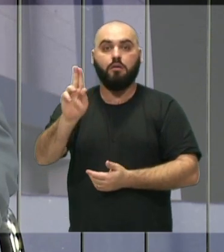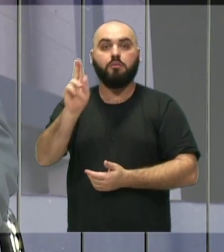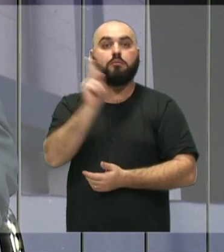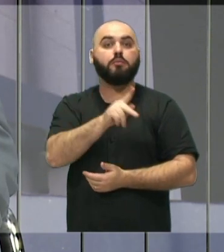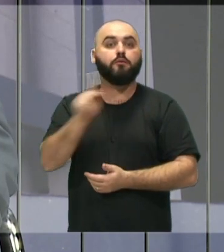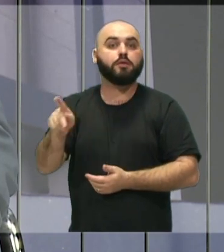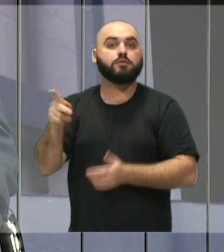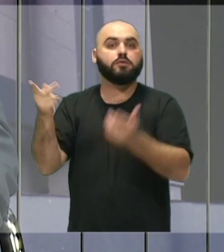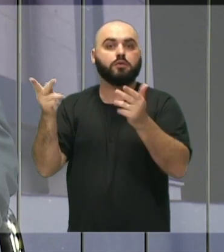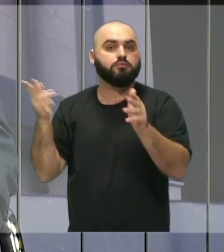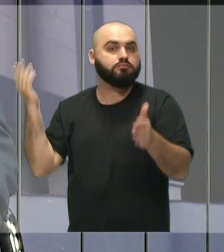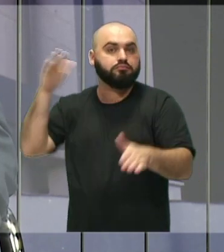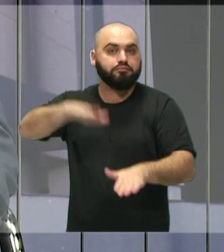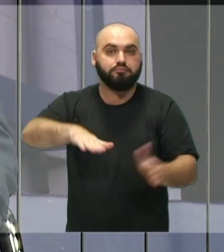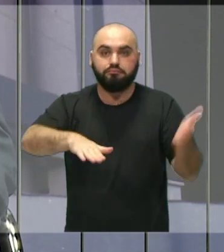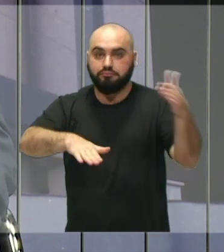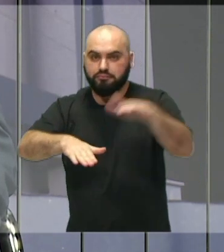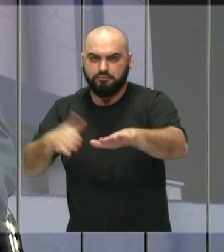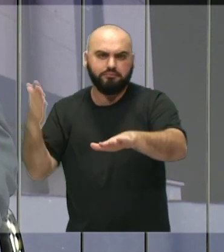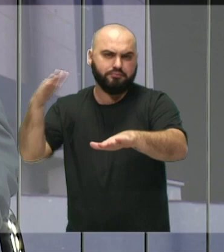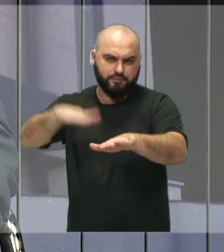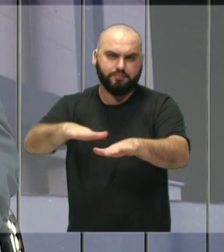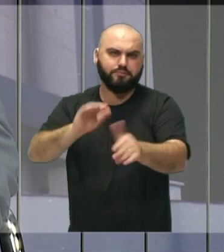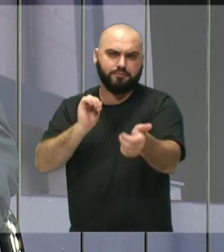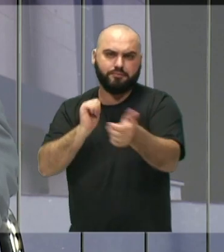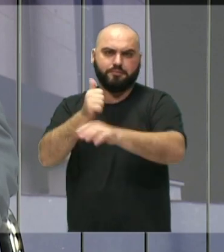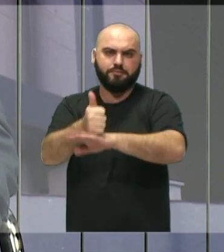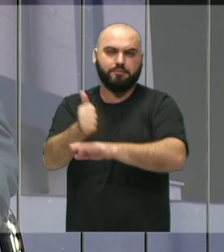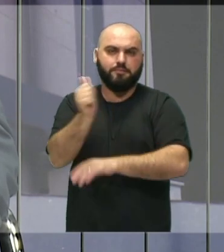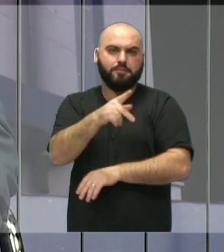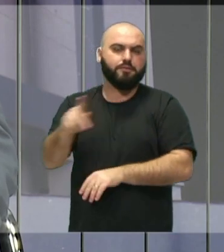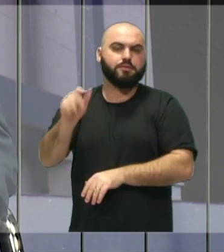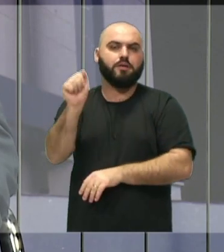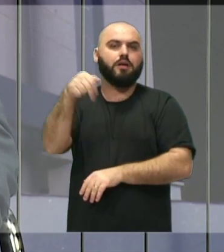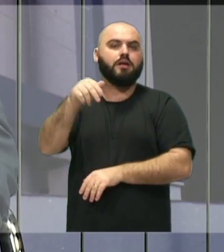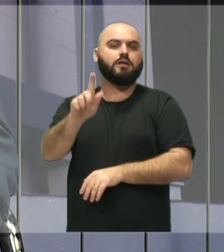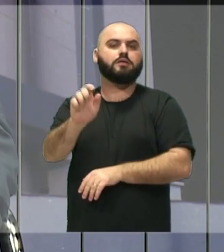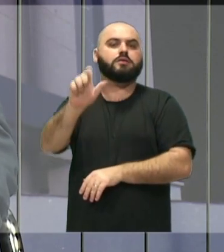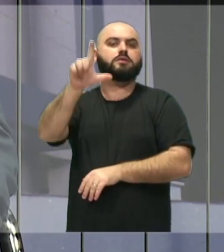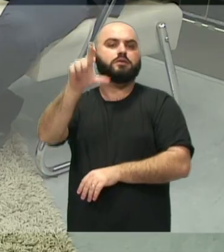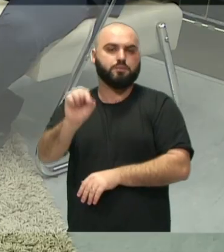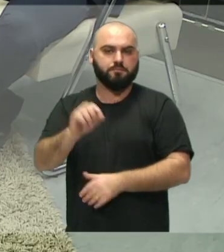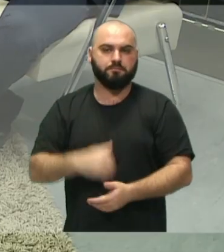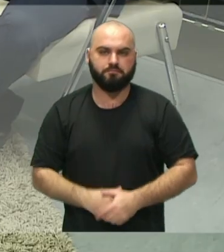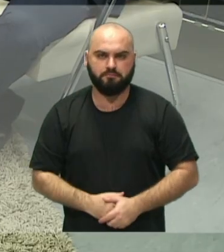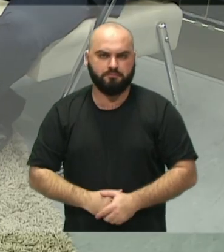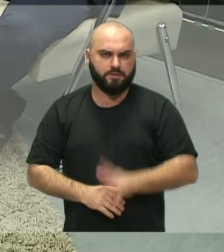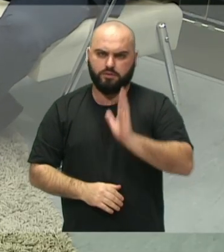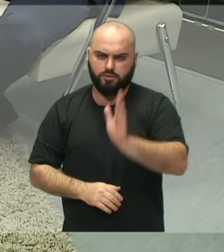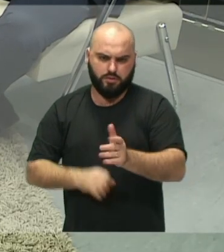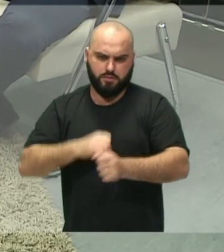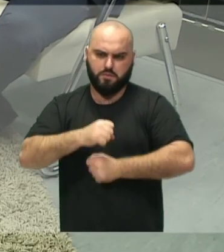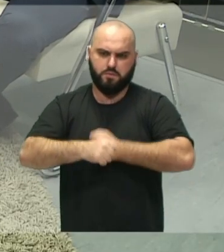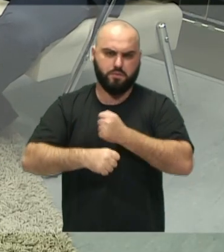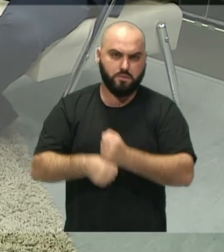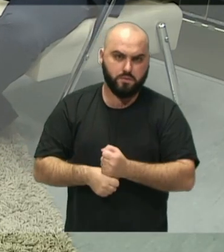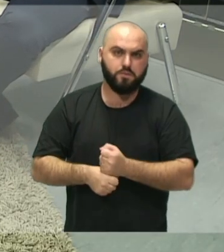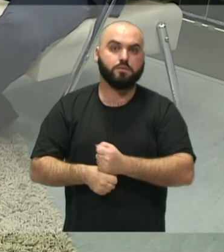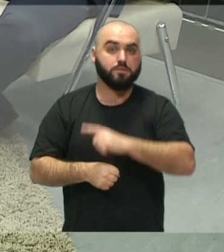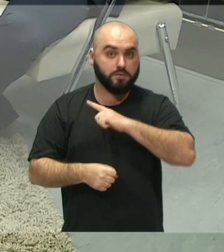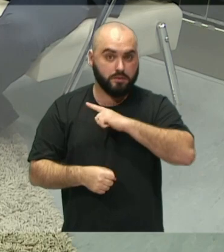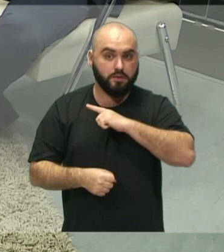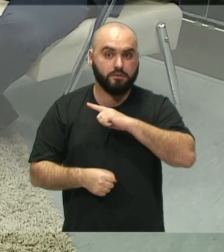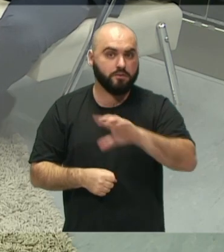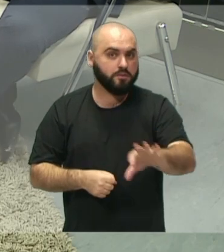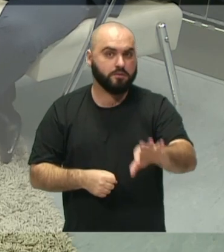de natação, naquela ocasião substituindo o professor Ângelo de Mamã. Na sequência, logo no ano seguinte, teve um